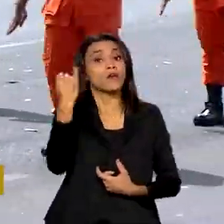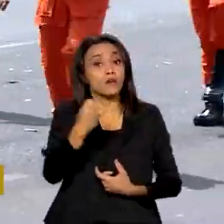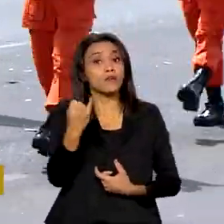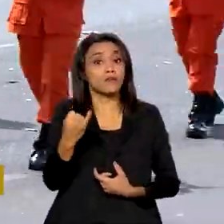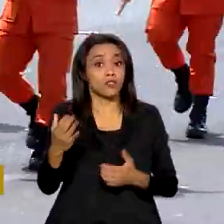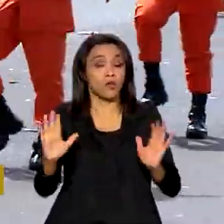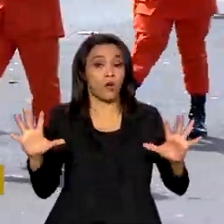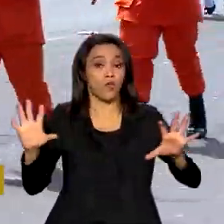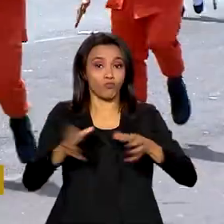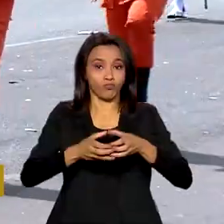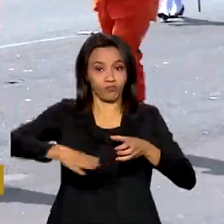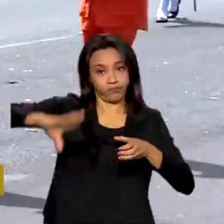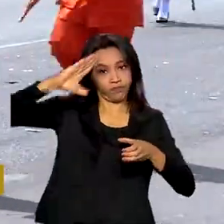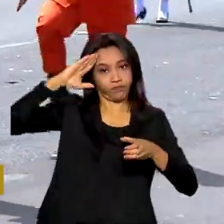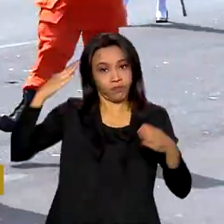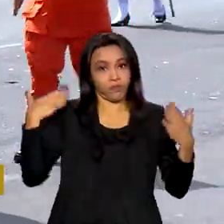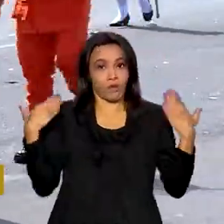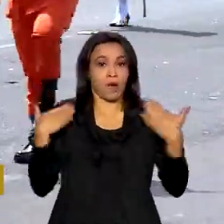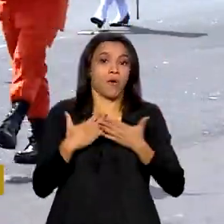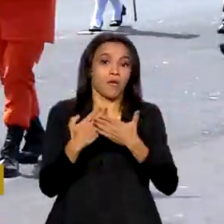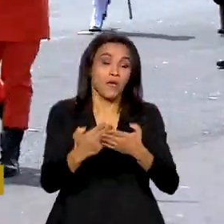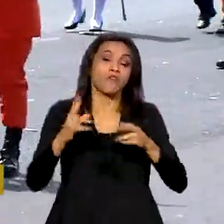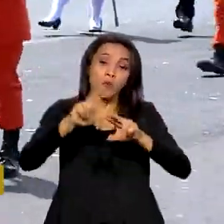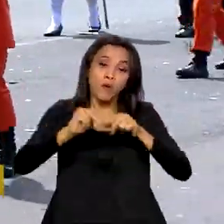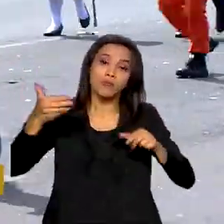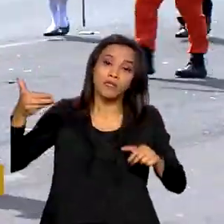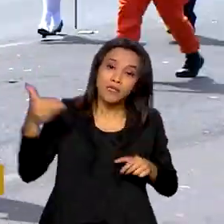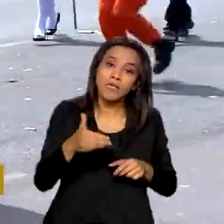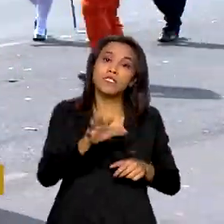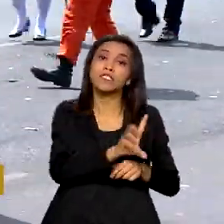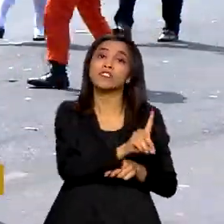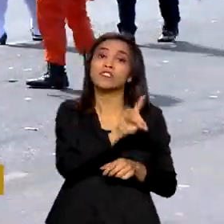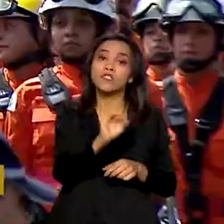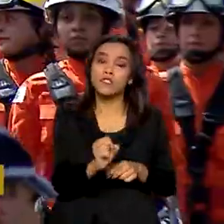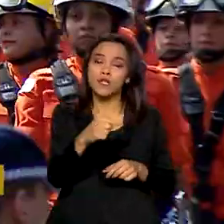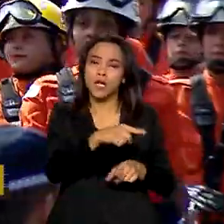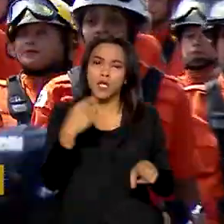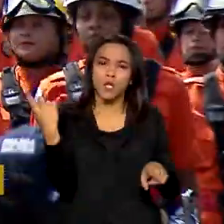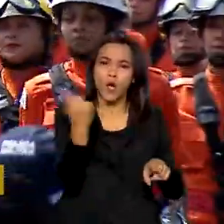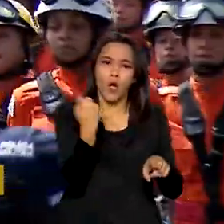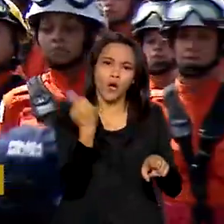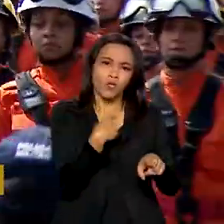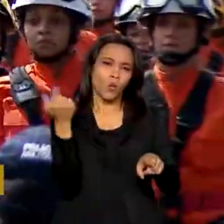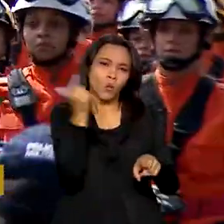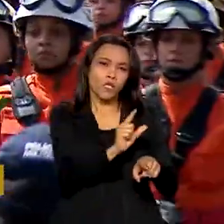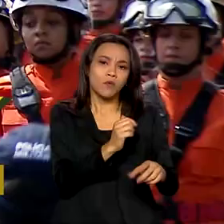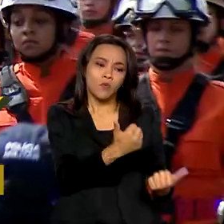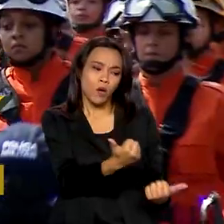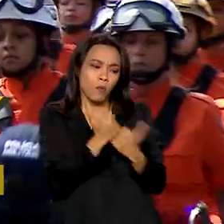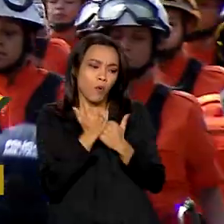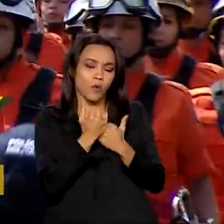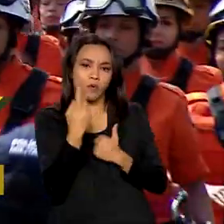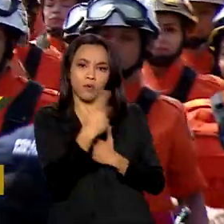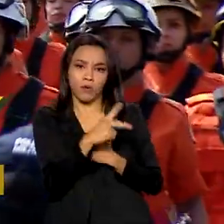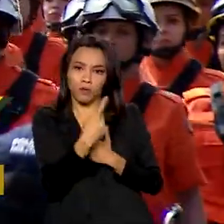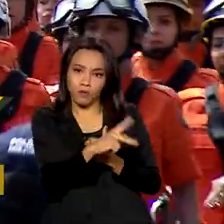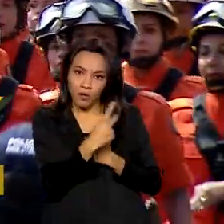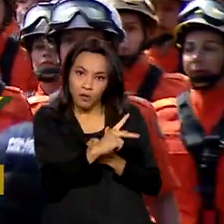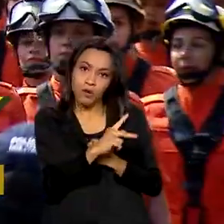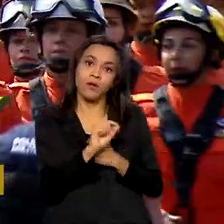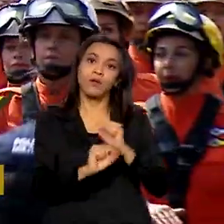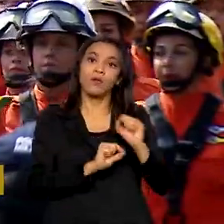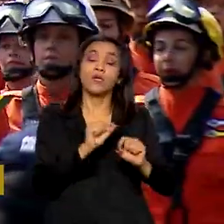foi a partir dela que conseguimos impedir um reforço das tropas do Paraguai e um reforço